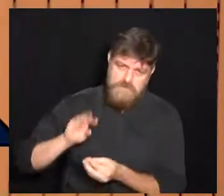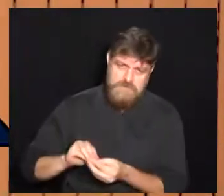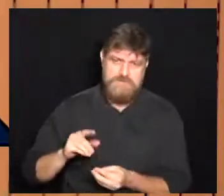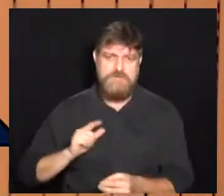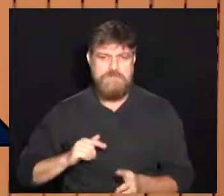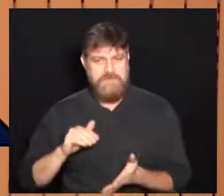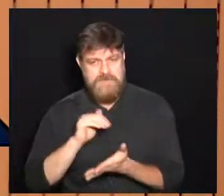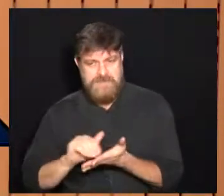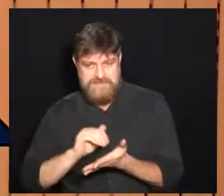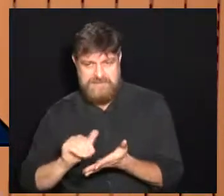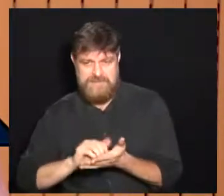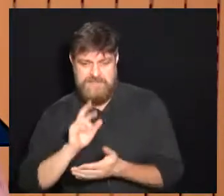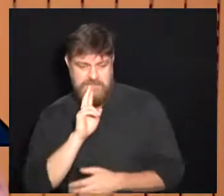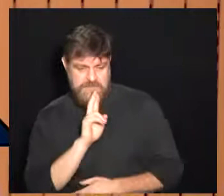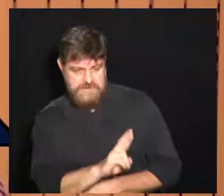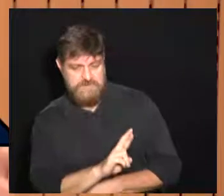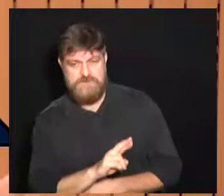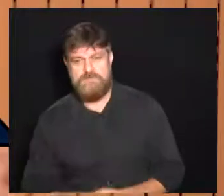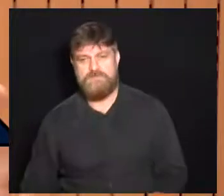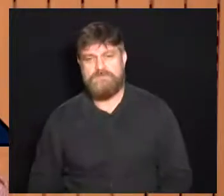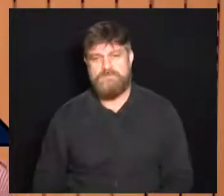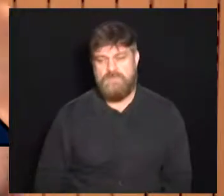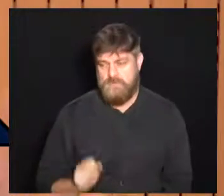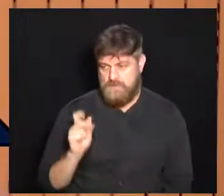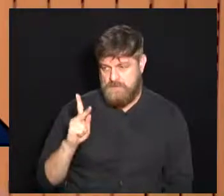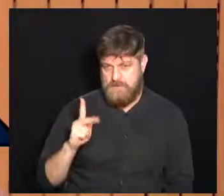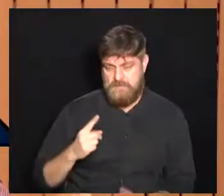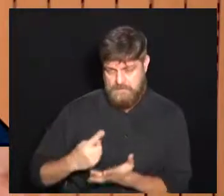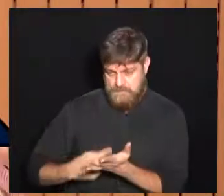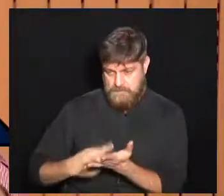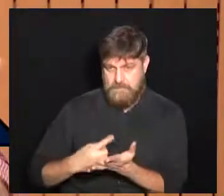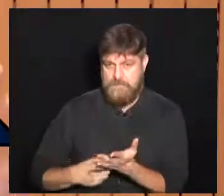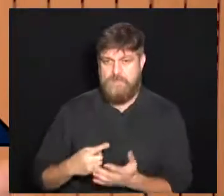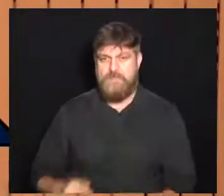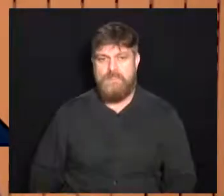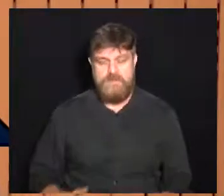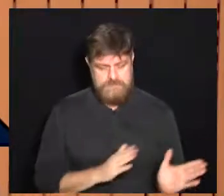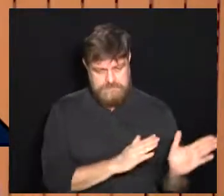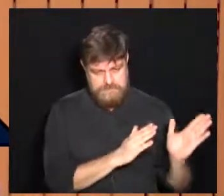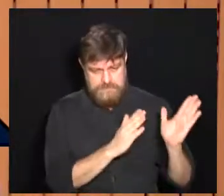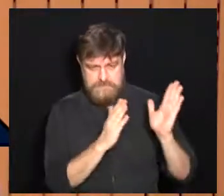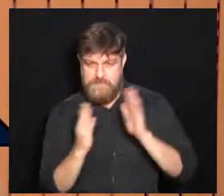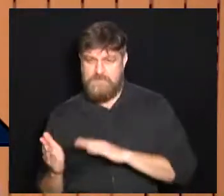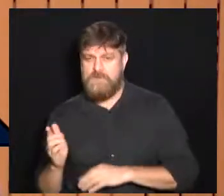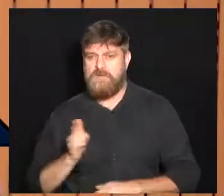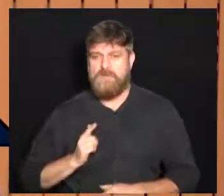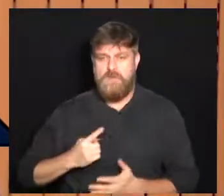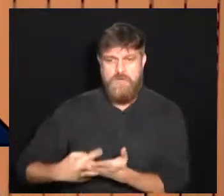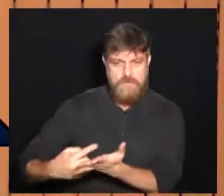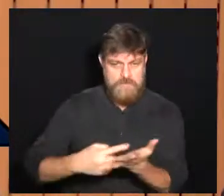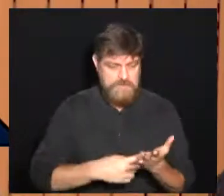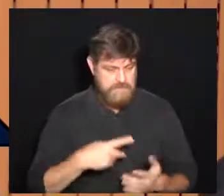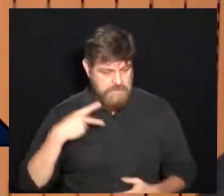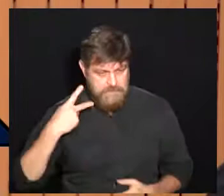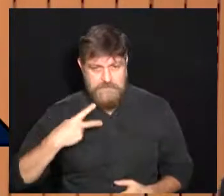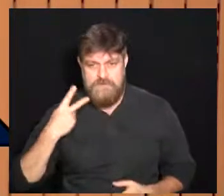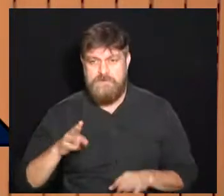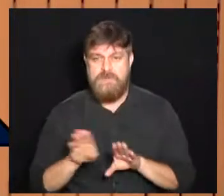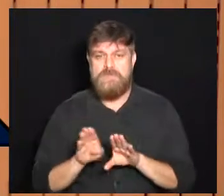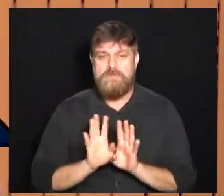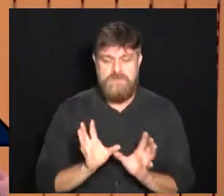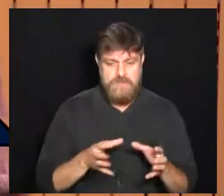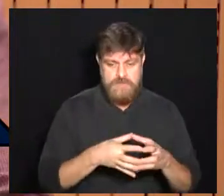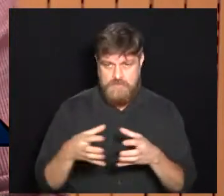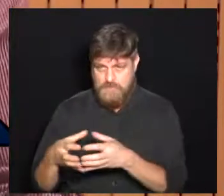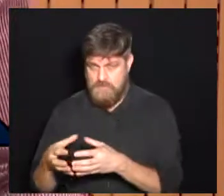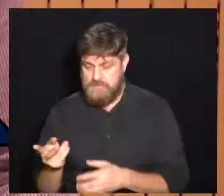da própria secretária, etc. Tá certo? Então, nós vamos proceder assim, acho que temos pleno acordo com os vereadores aqui, integrantes das duas